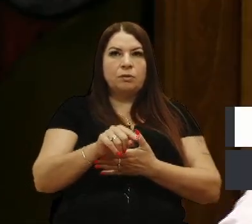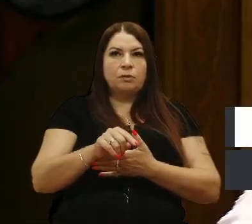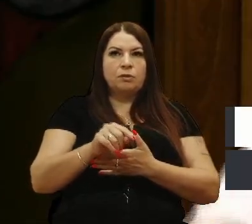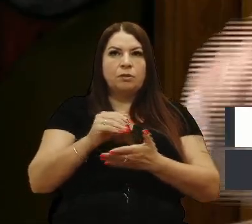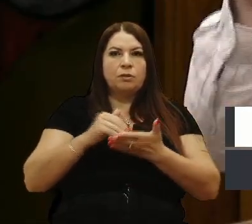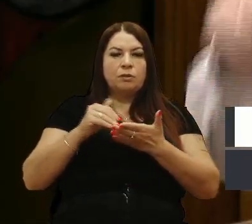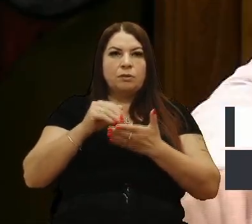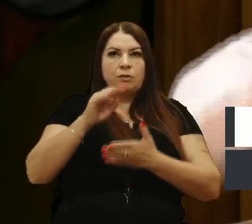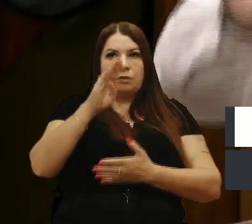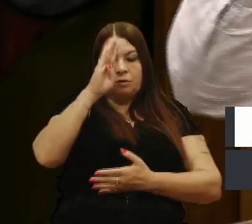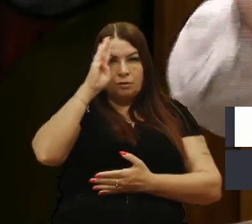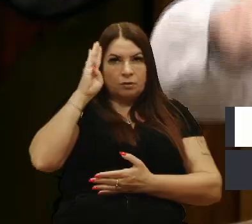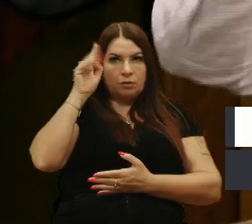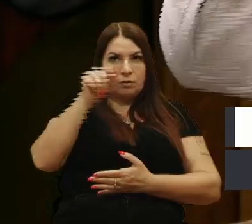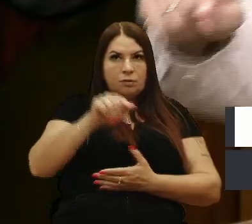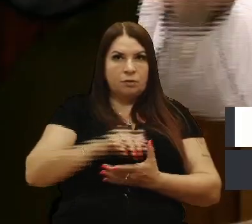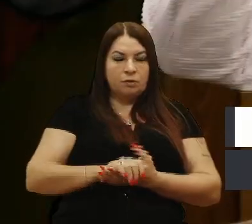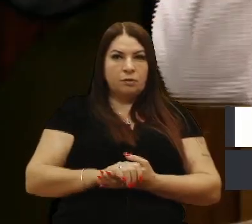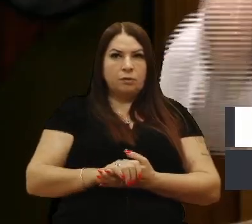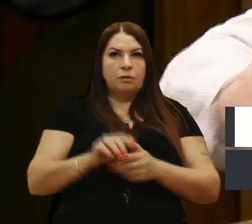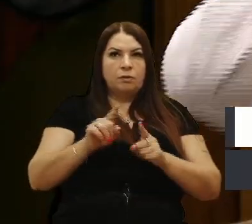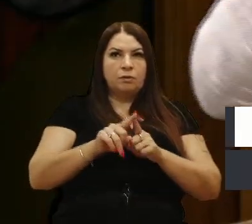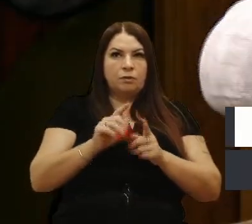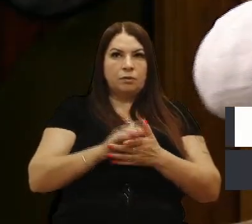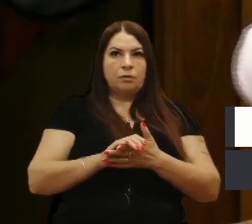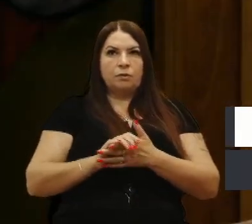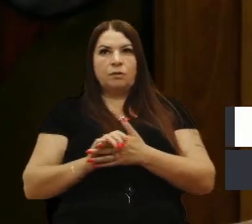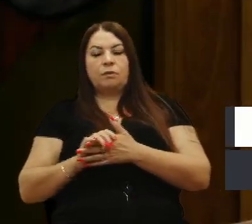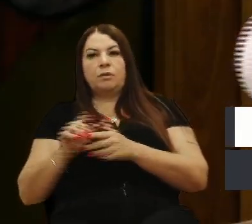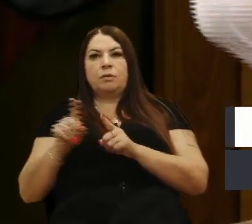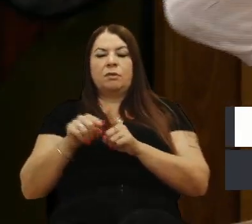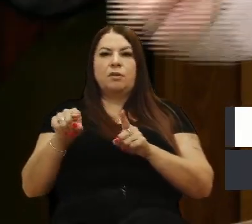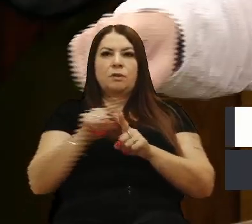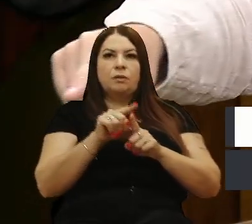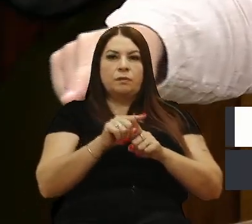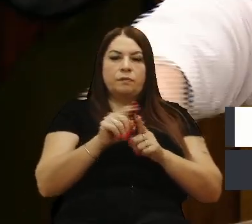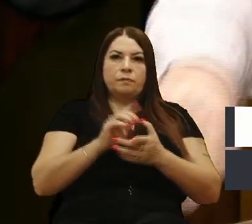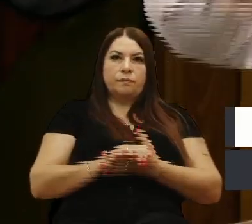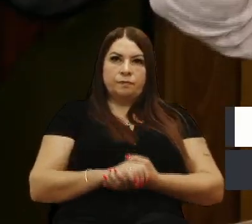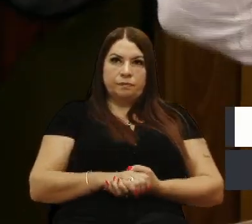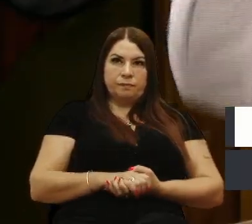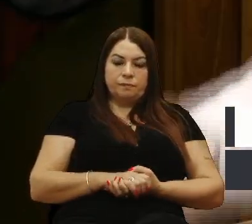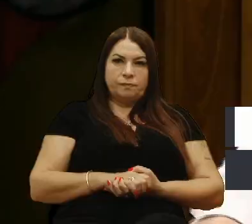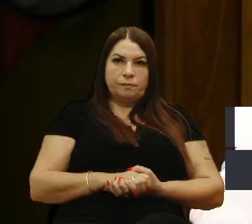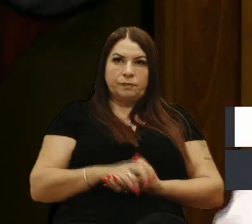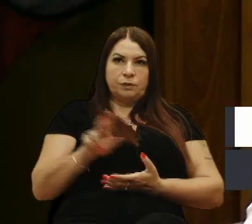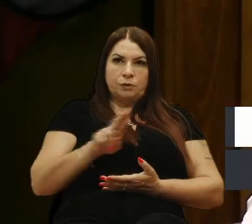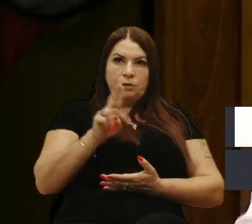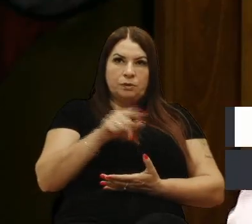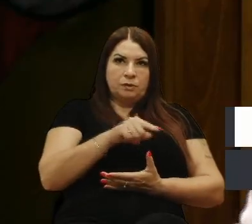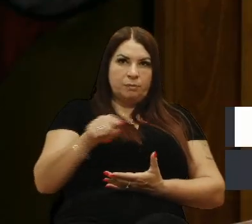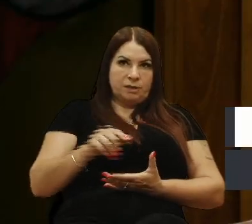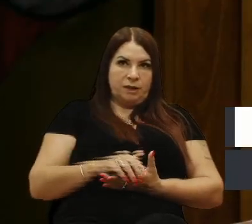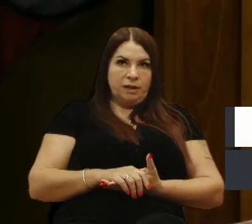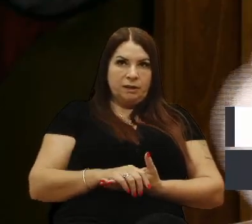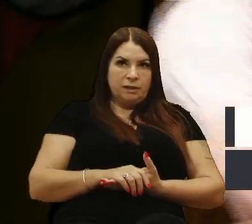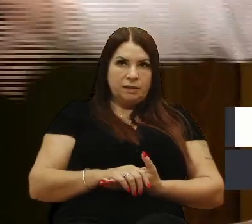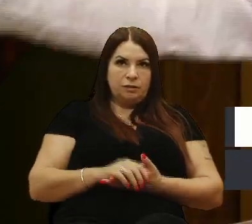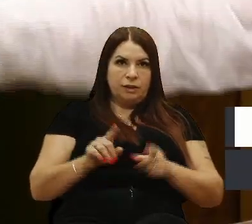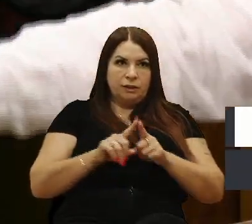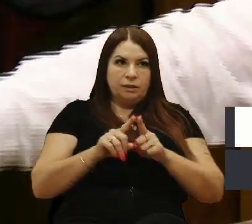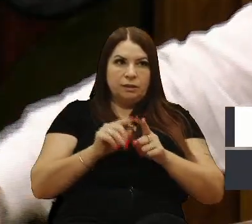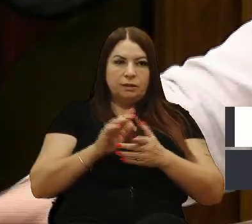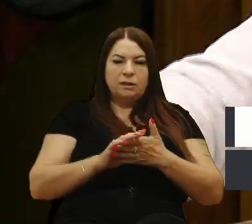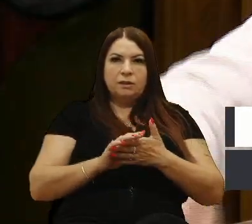Adriano Bressan tem promovido seguidas vendas de patrimônio para fazer investimento público com dinheiro que ninguém utilizava para nada. E é isso que tem que ser feito. Se